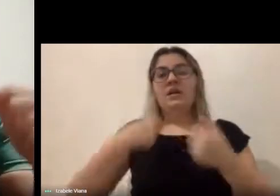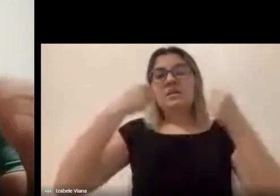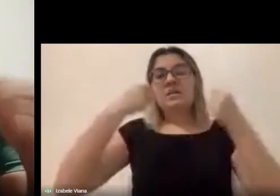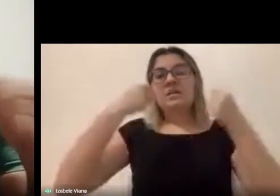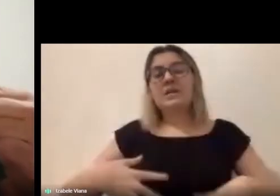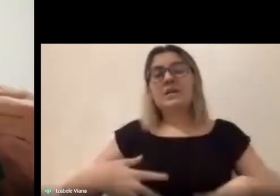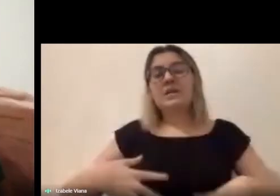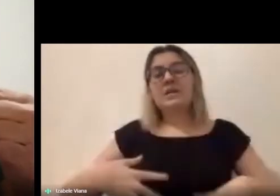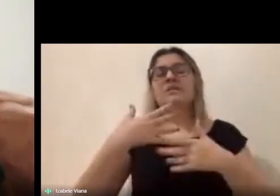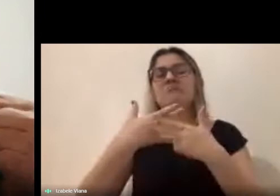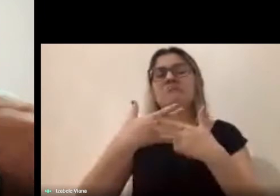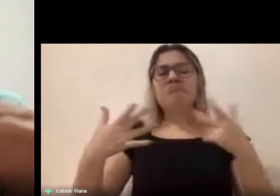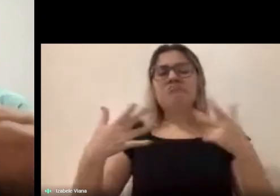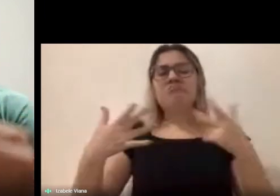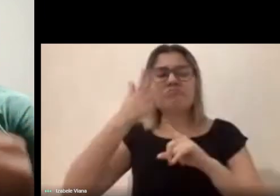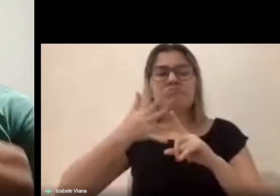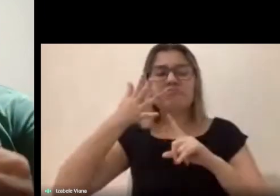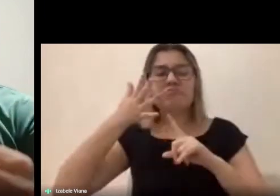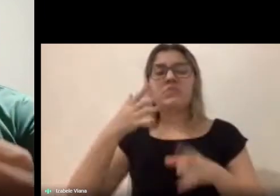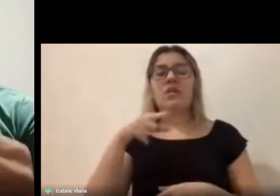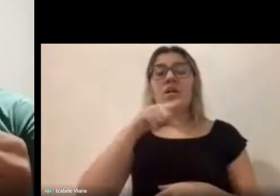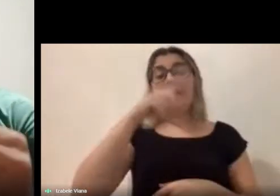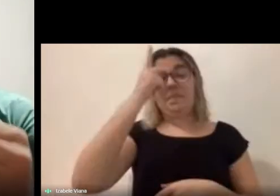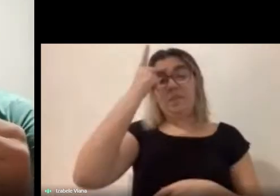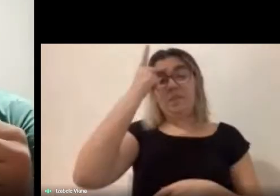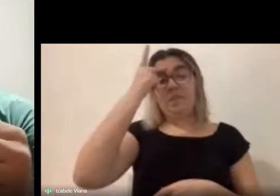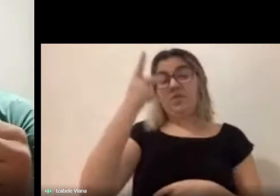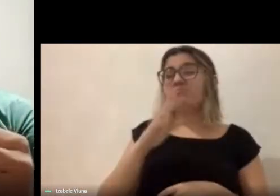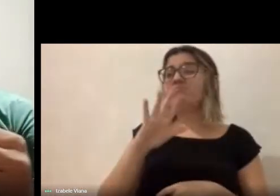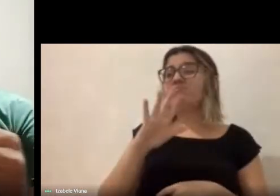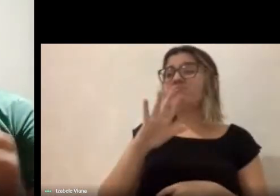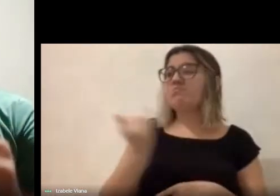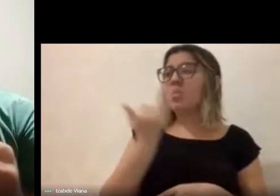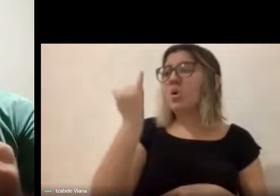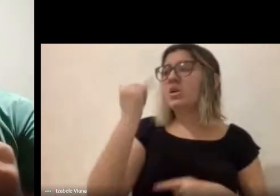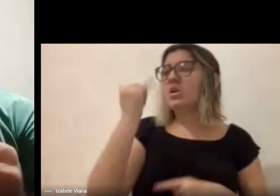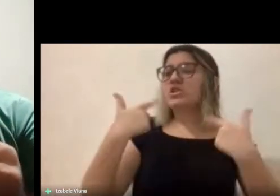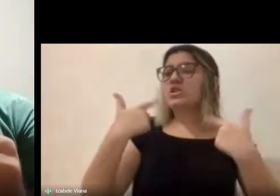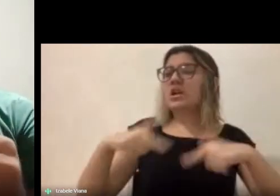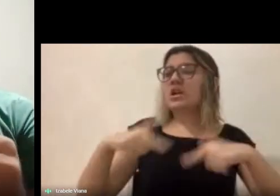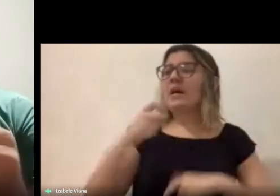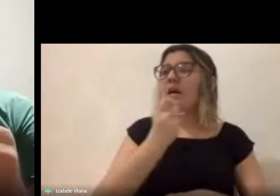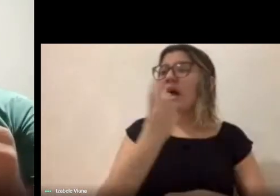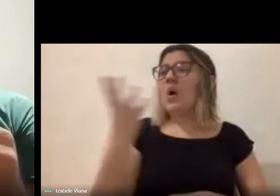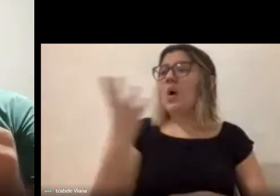é importante os trabalhos de alguns artistas que mais à frente